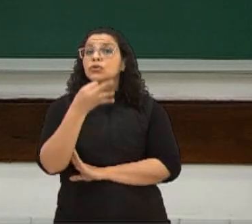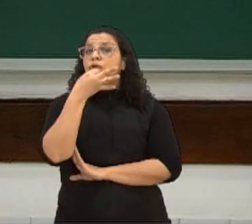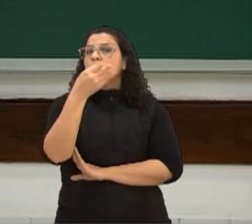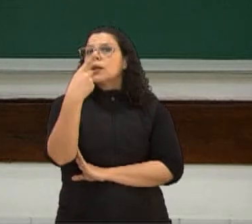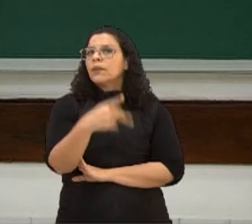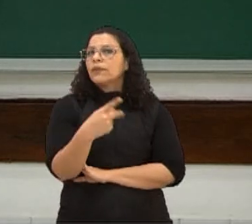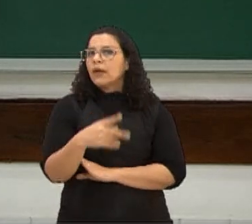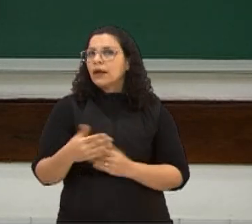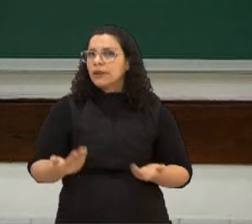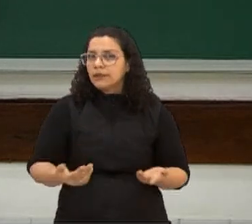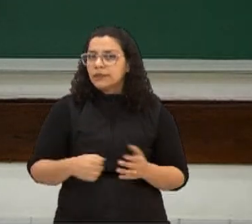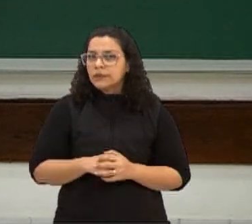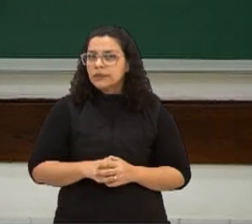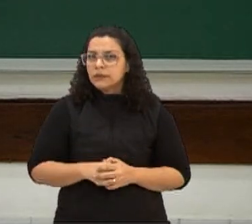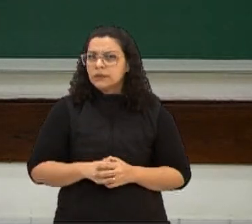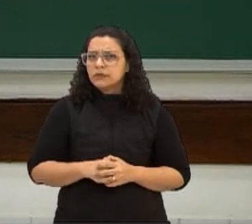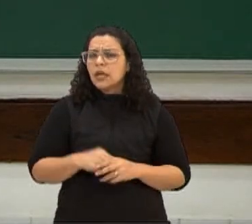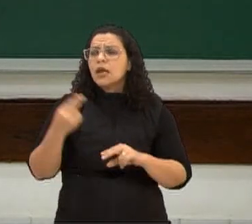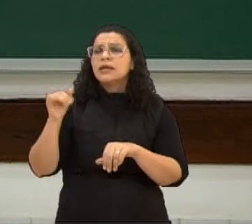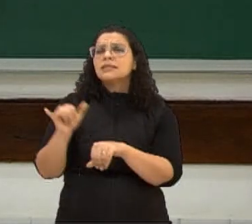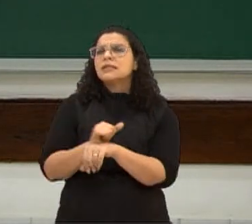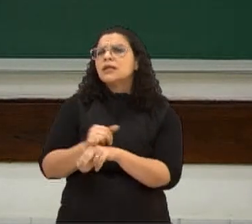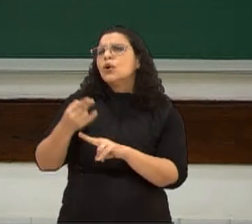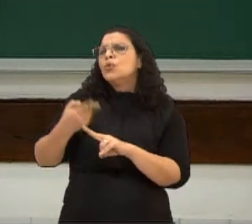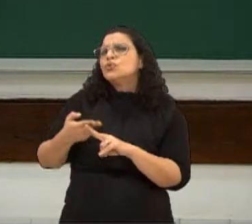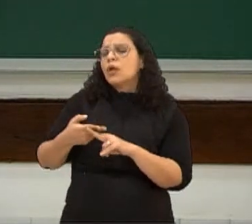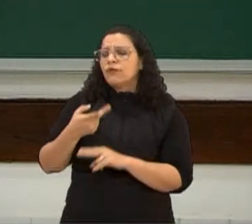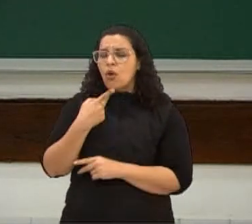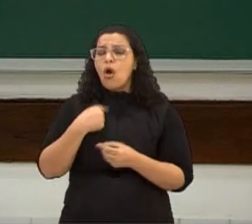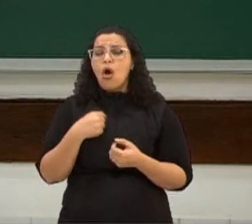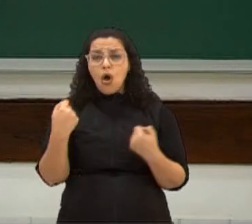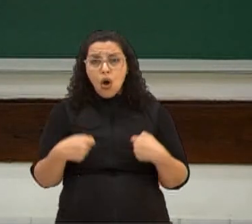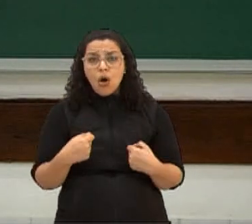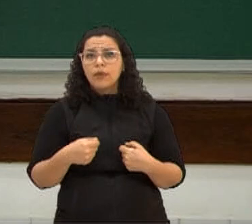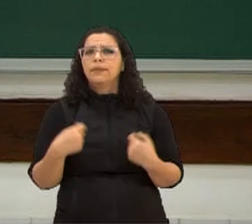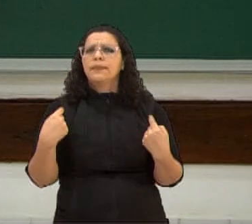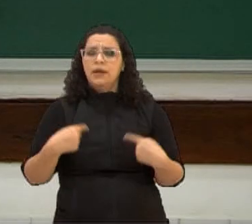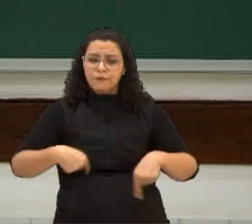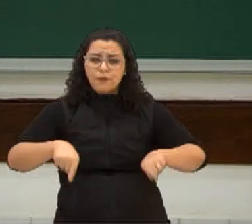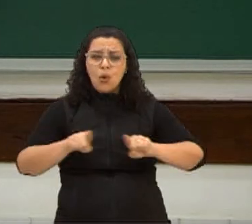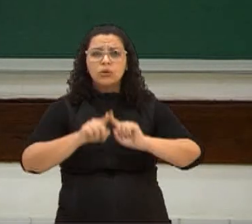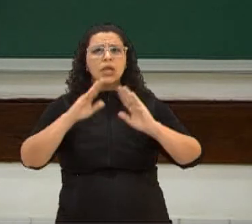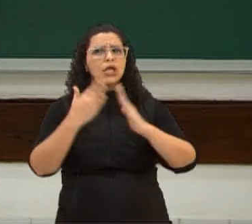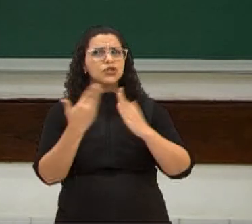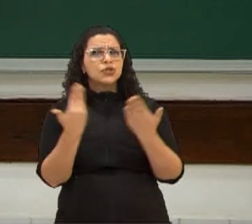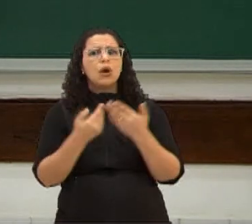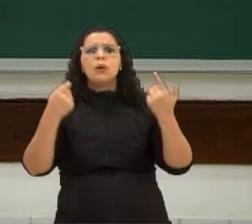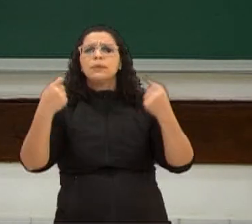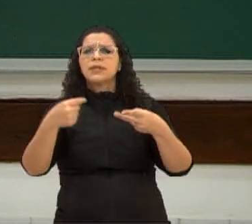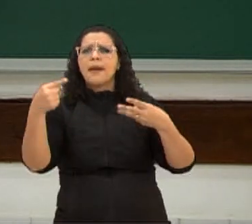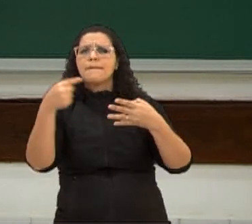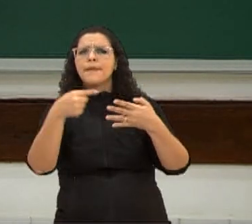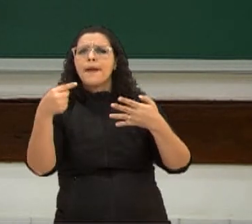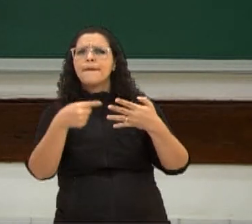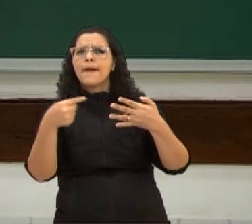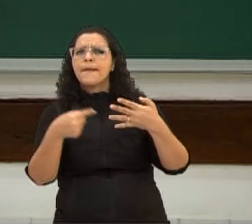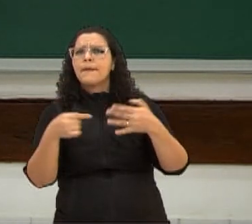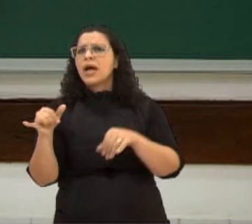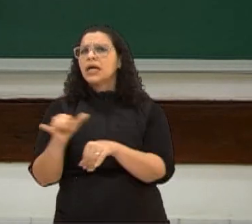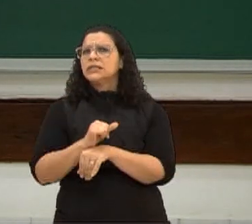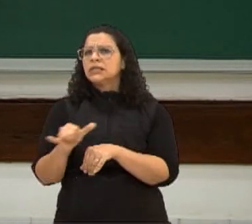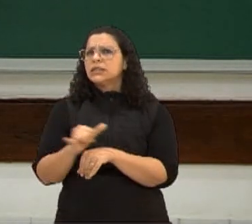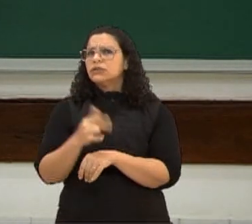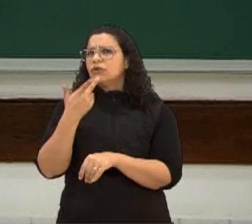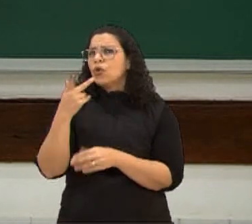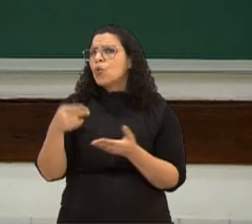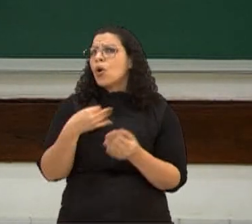seus argumentos. Olha só, ela argumenta, certo? Mas quais foram as estratégias,